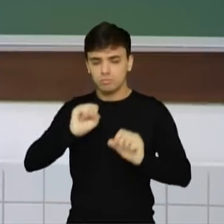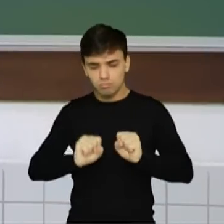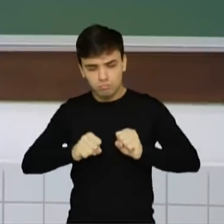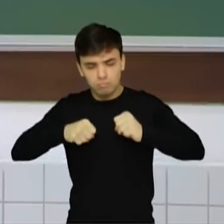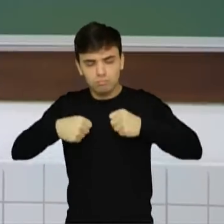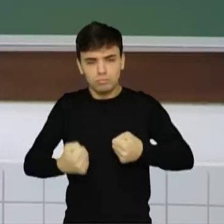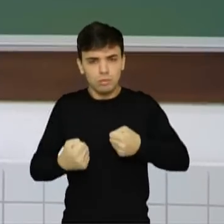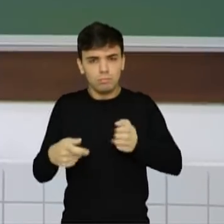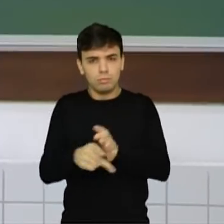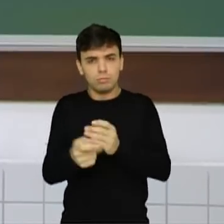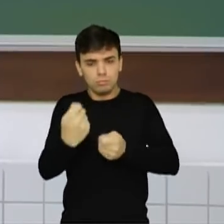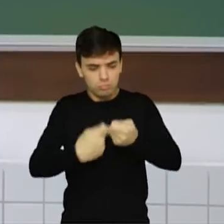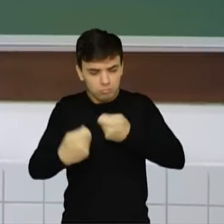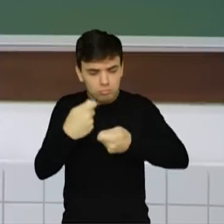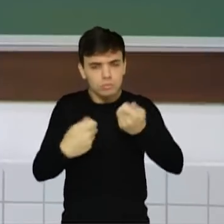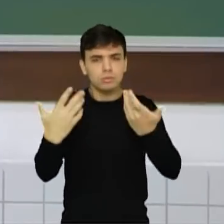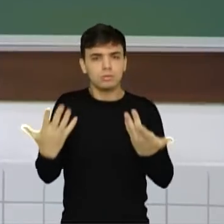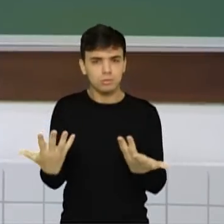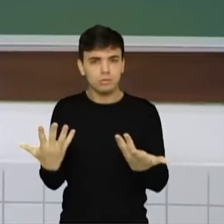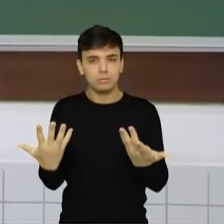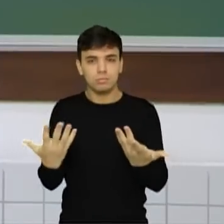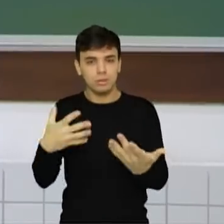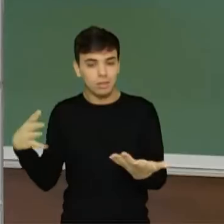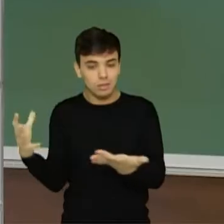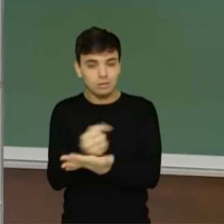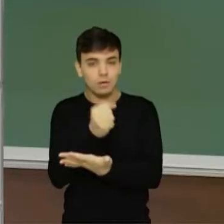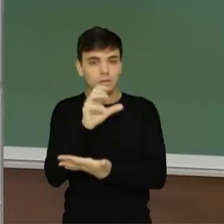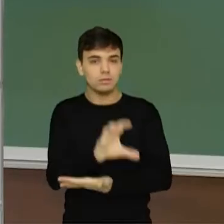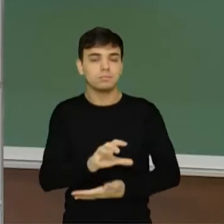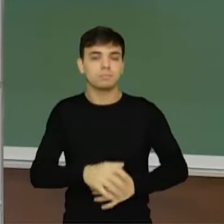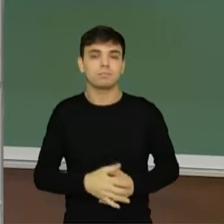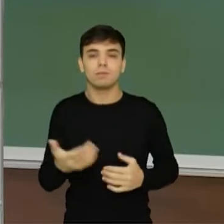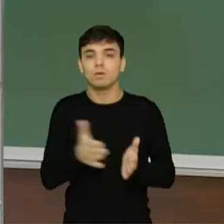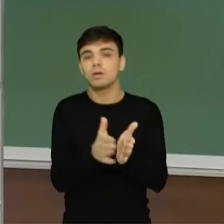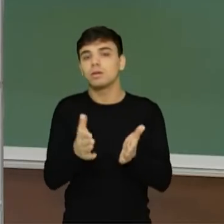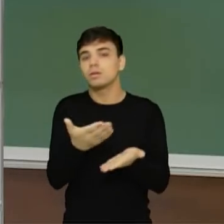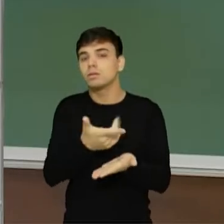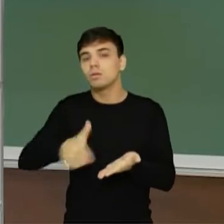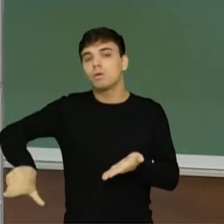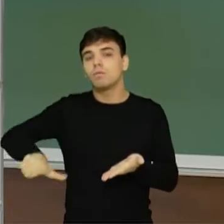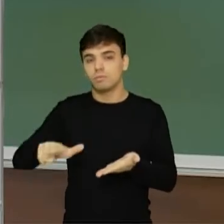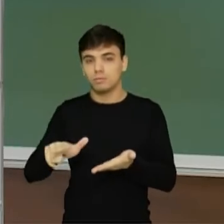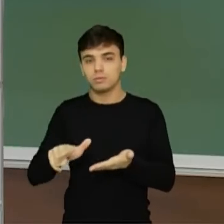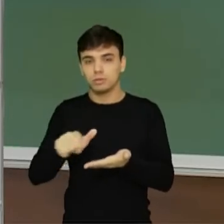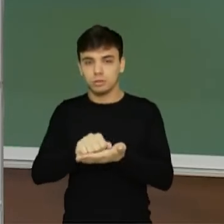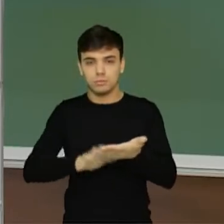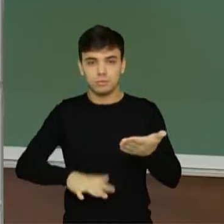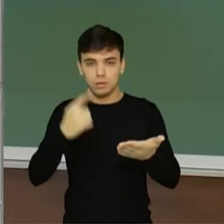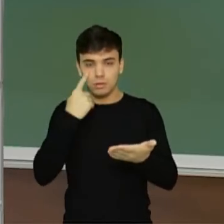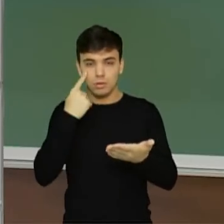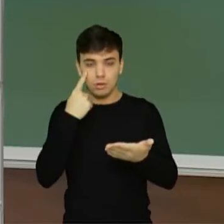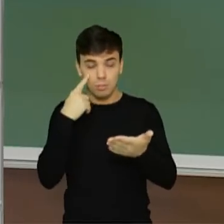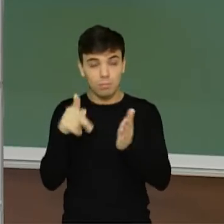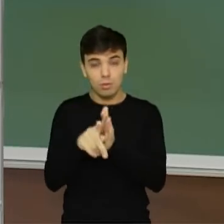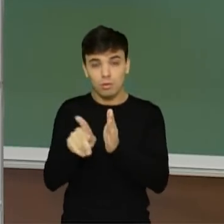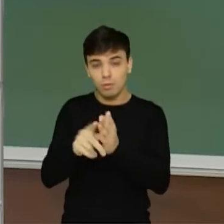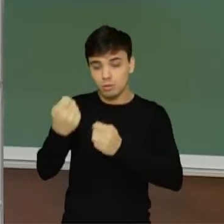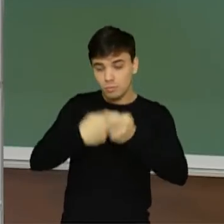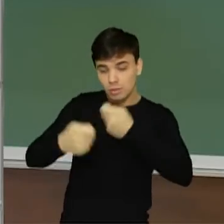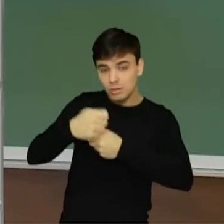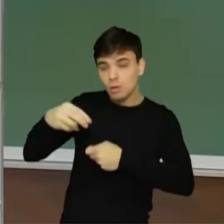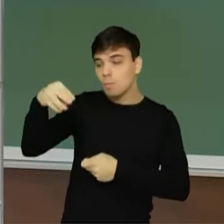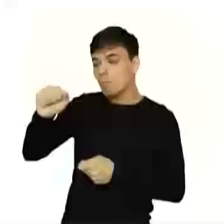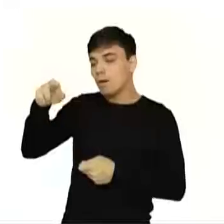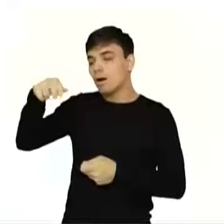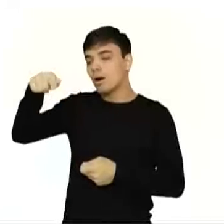situação econômica para tentar aí se salvar disso. E vamos para mais uma atividade agora. Sobre a administração de Marquês de Pombal em Portugal,